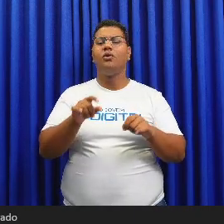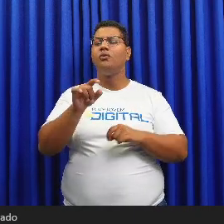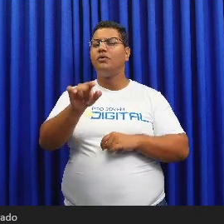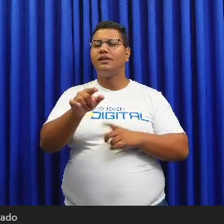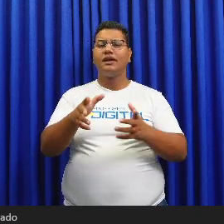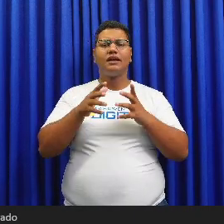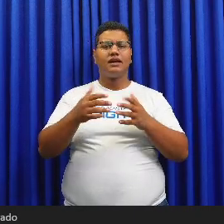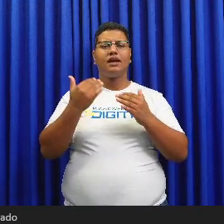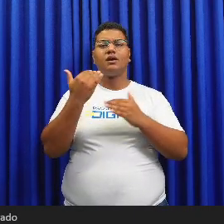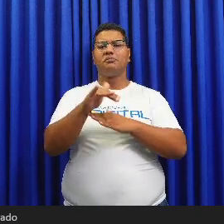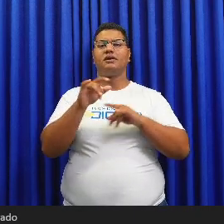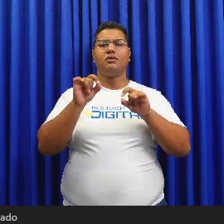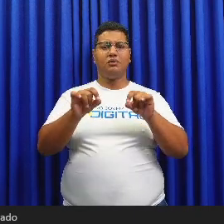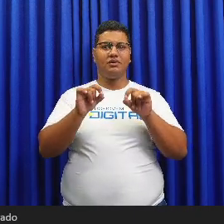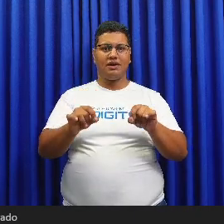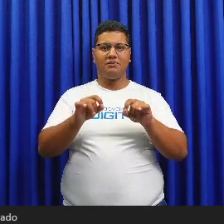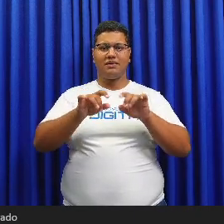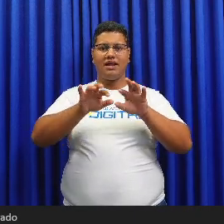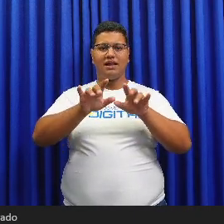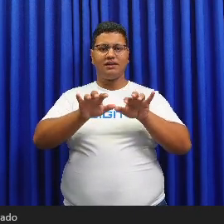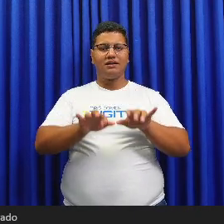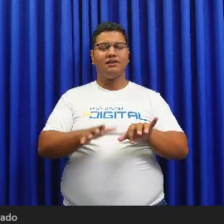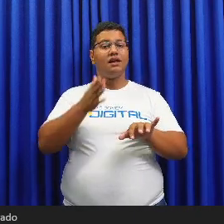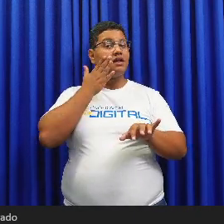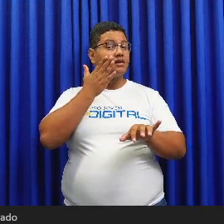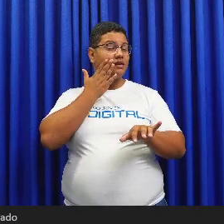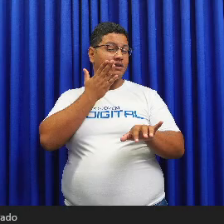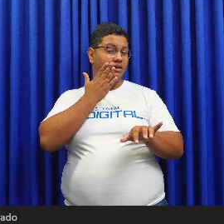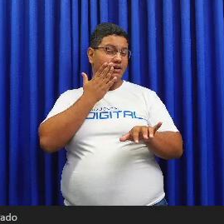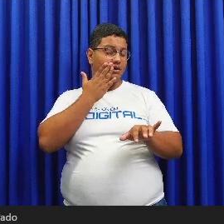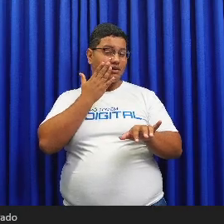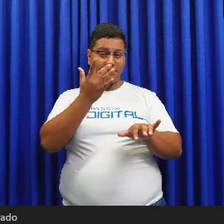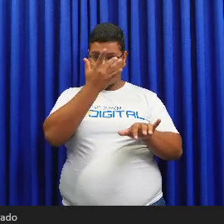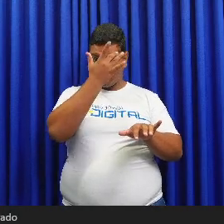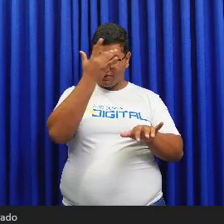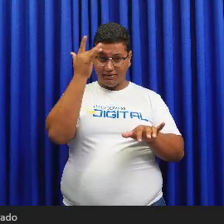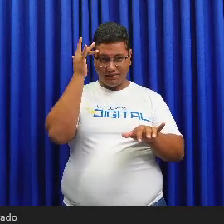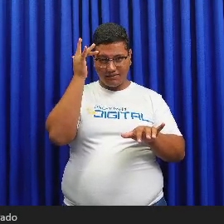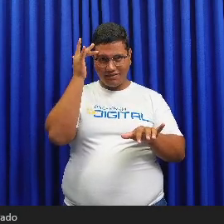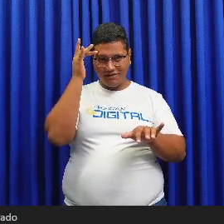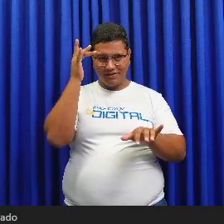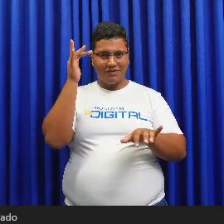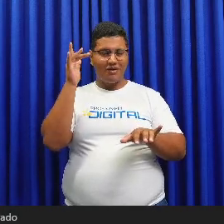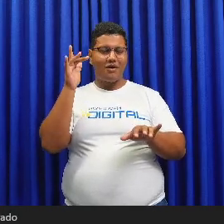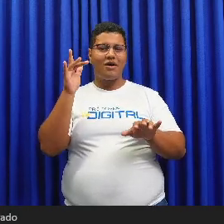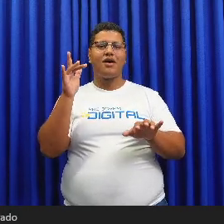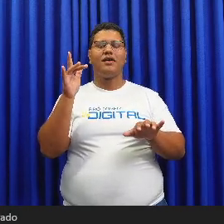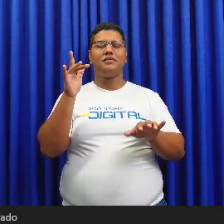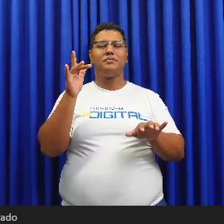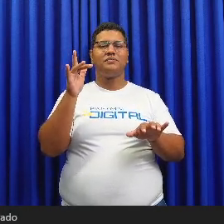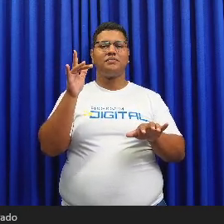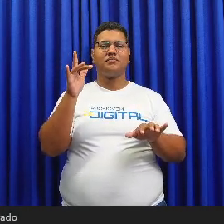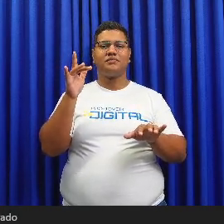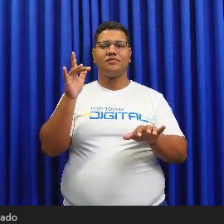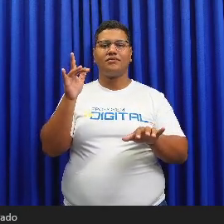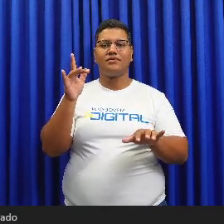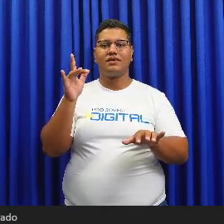minha legenda. Sabe quem estará